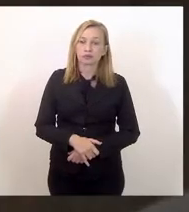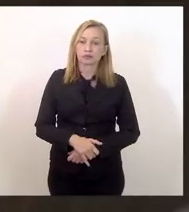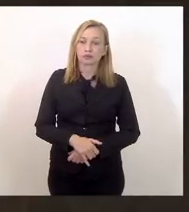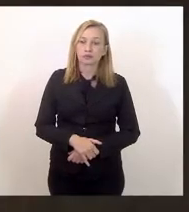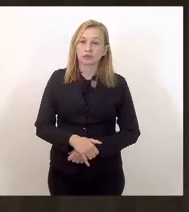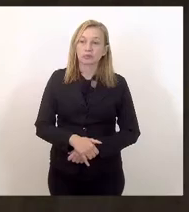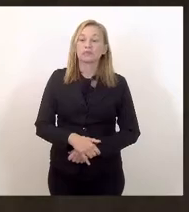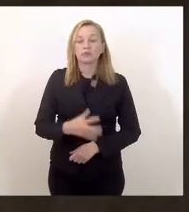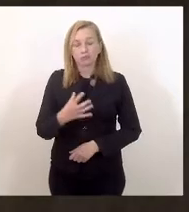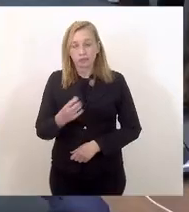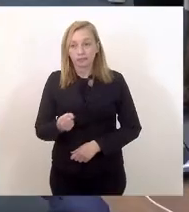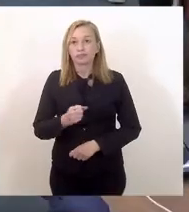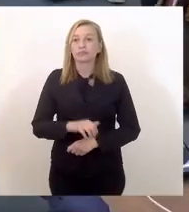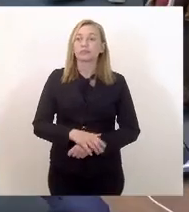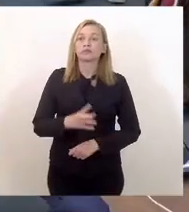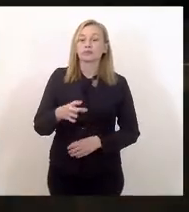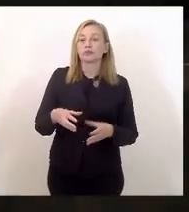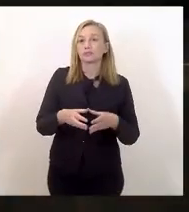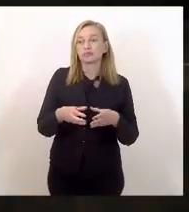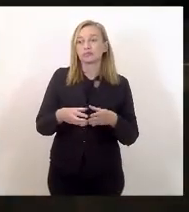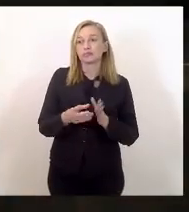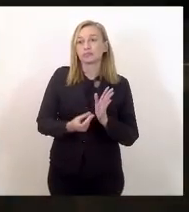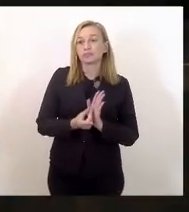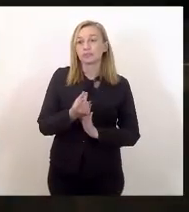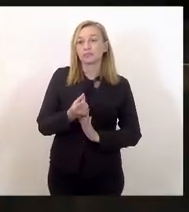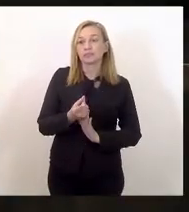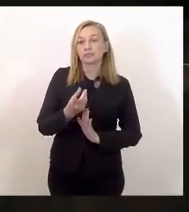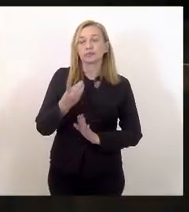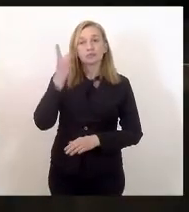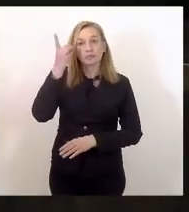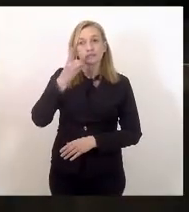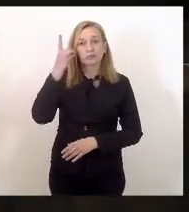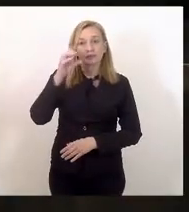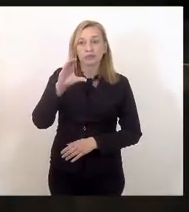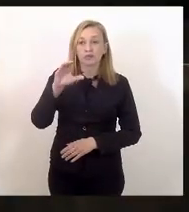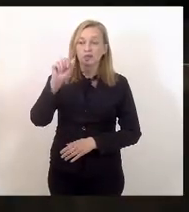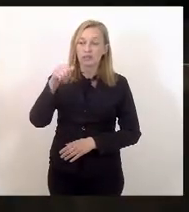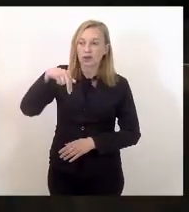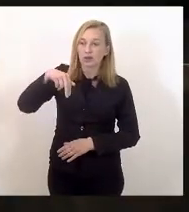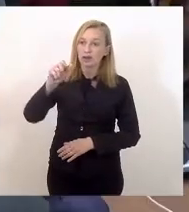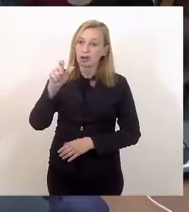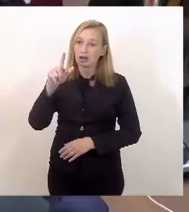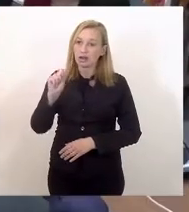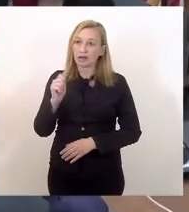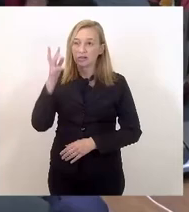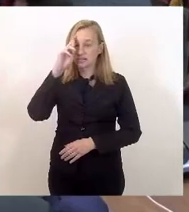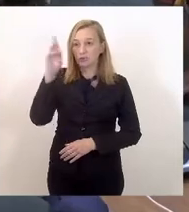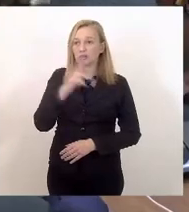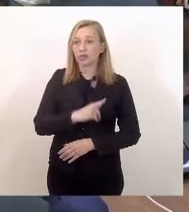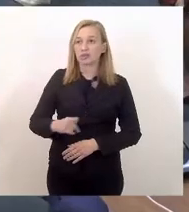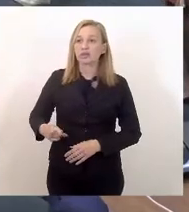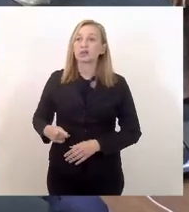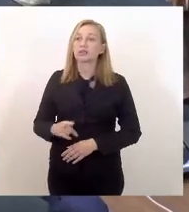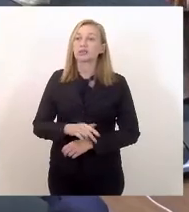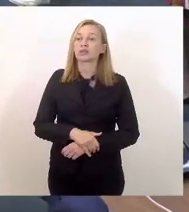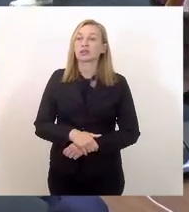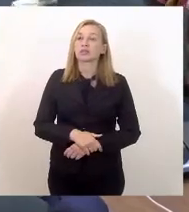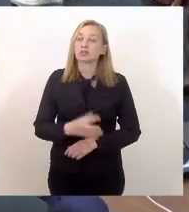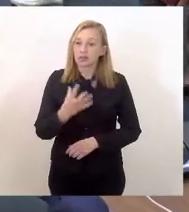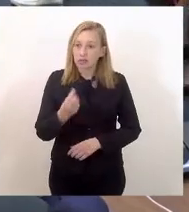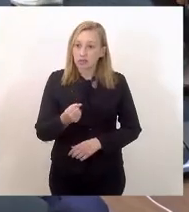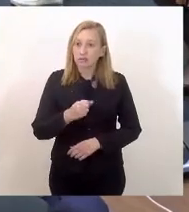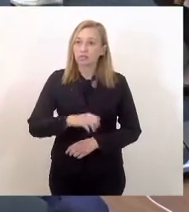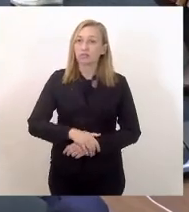Parecer favorável. Pela Comissão de Orçamento, deputado Márcio Canella. Senhor presidente, parecer